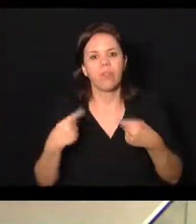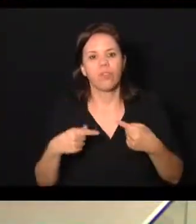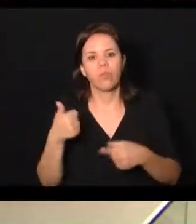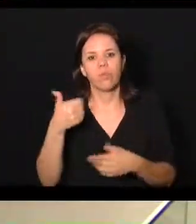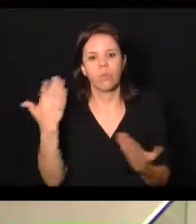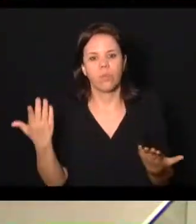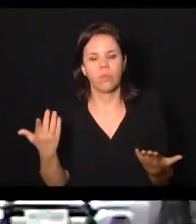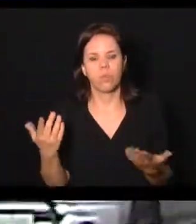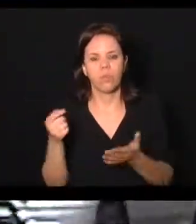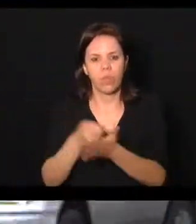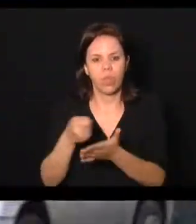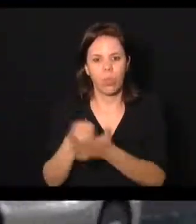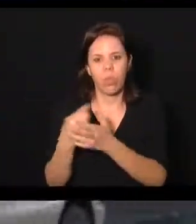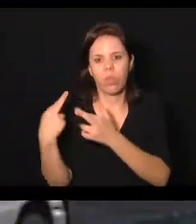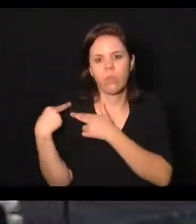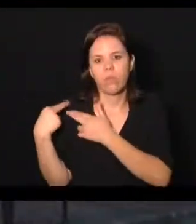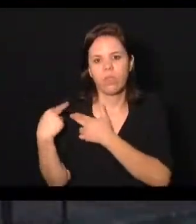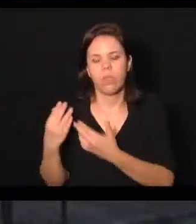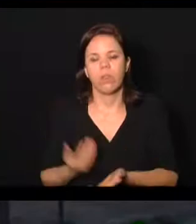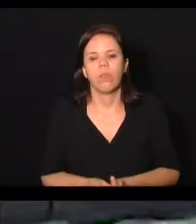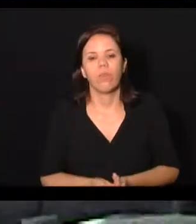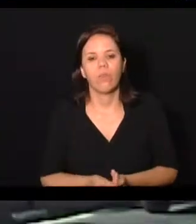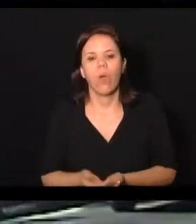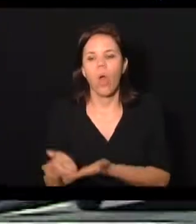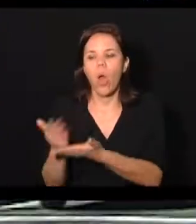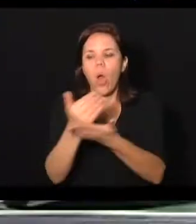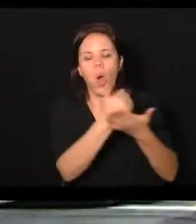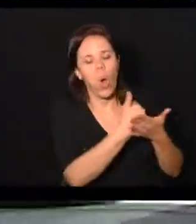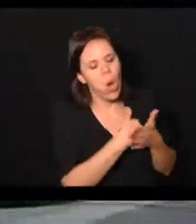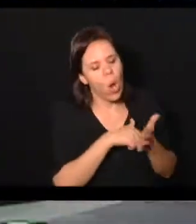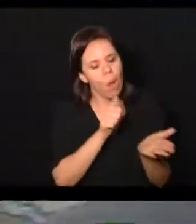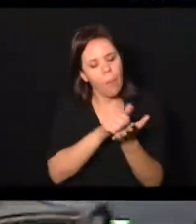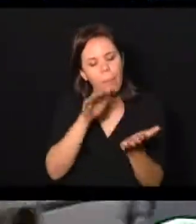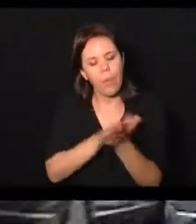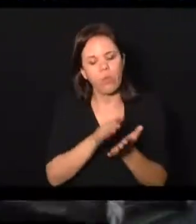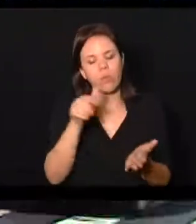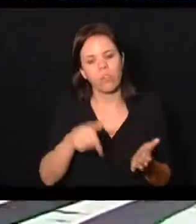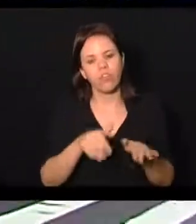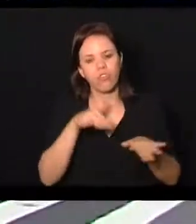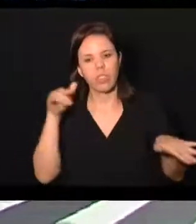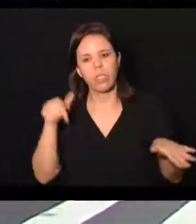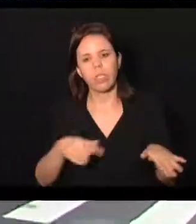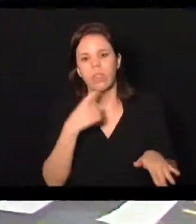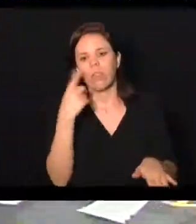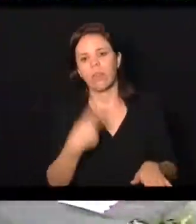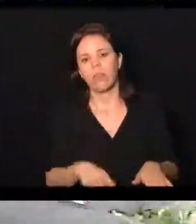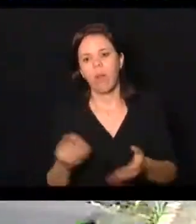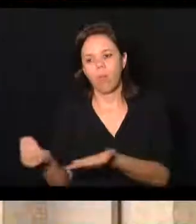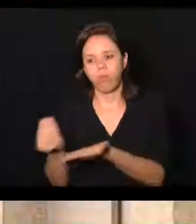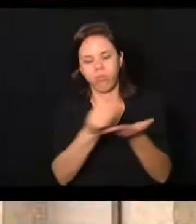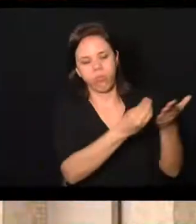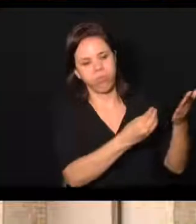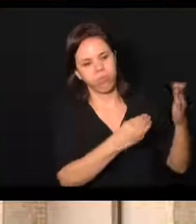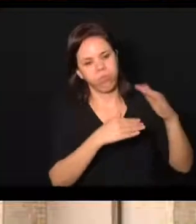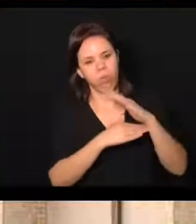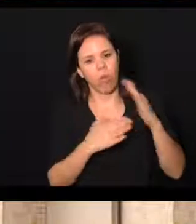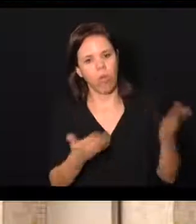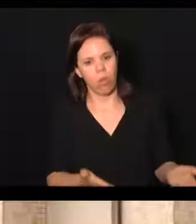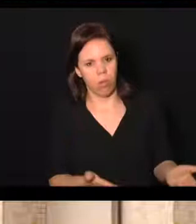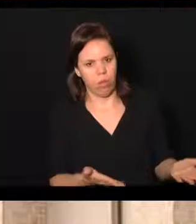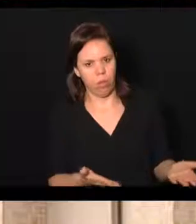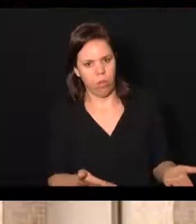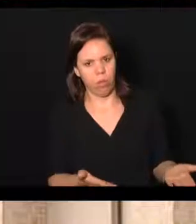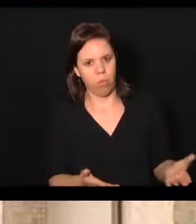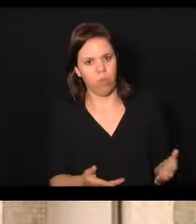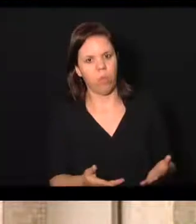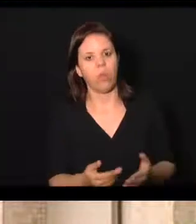órgão responsável pela gestão da arrecadação de multas de trânsito no município a enviar ao Poder Legislativo Municipal